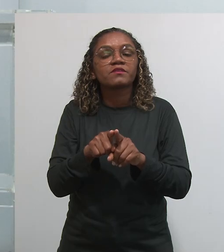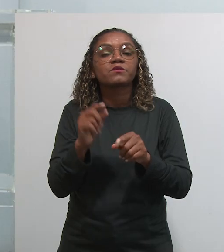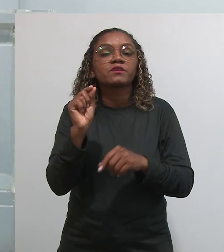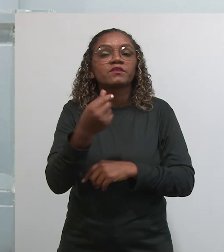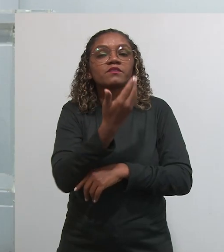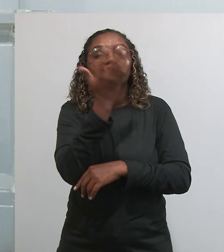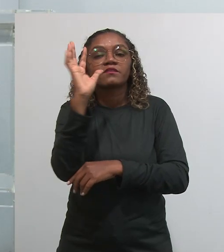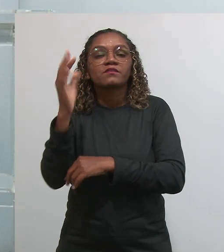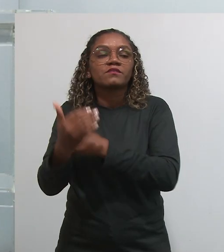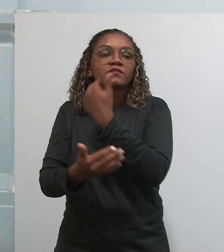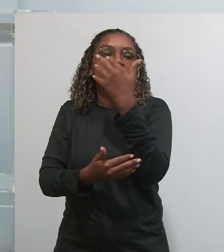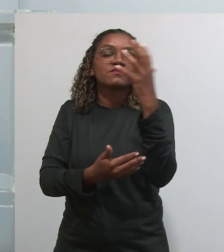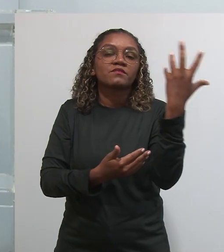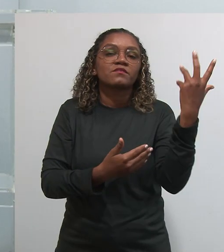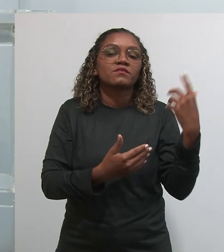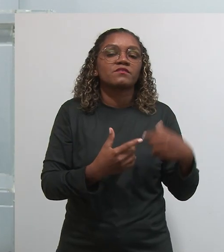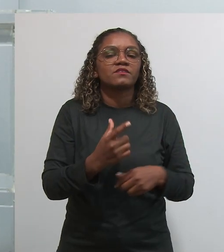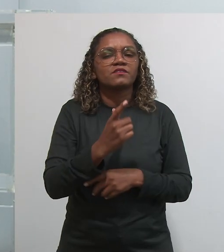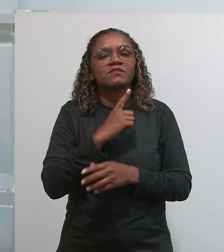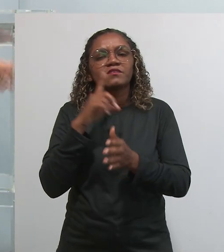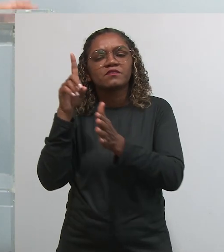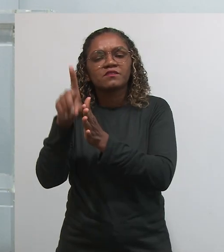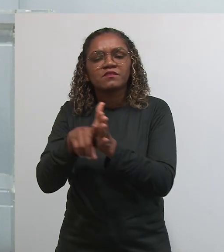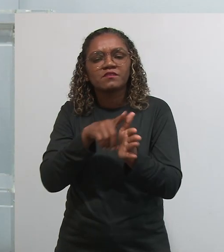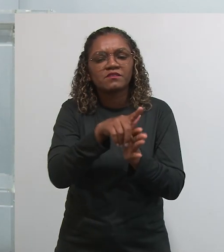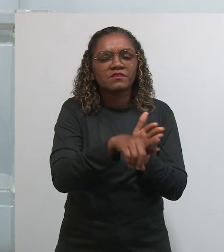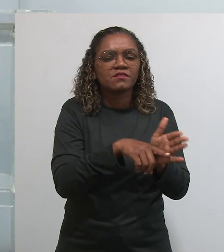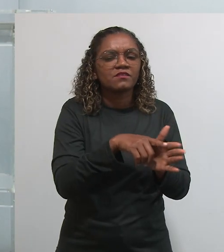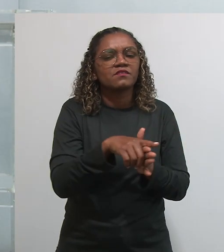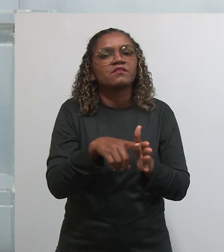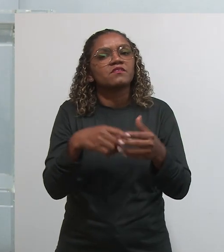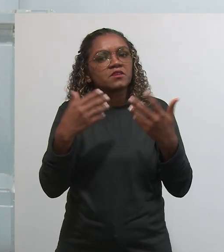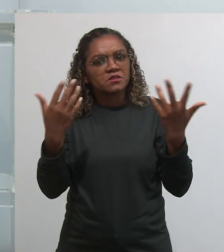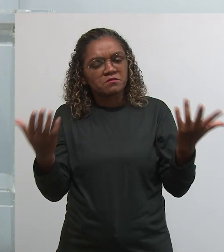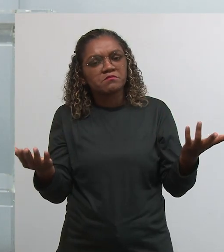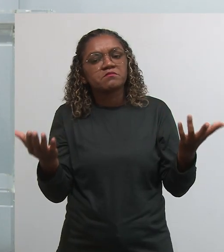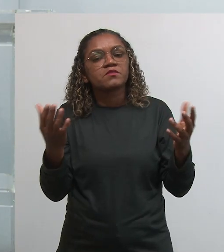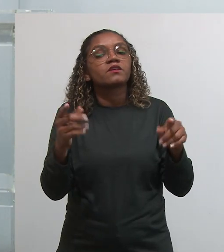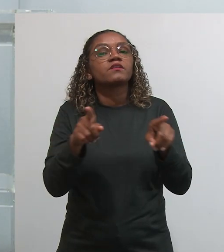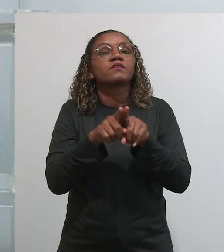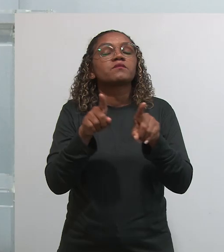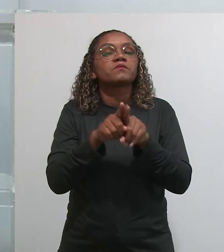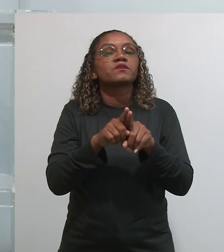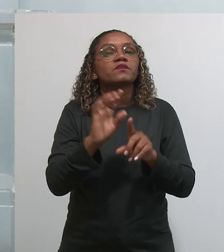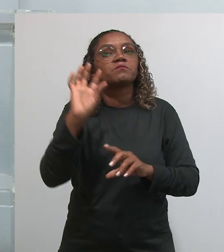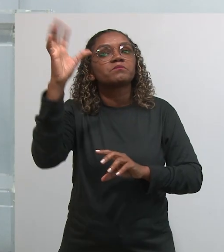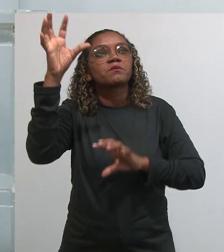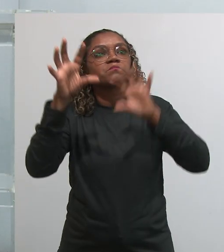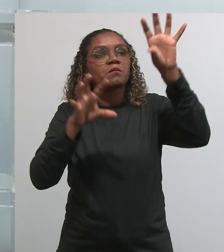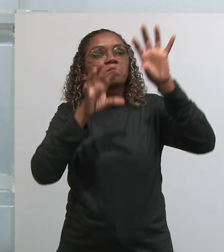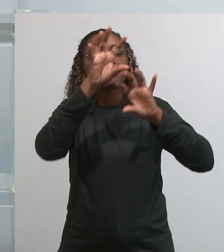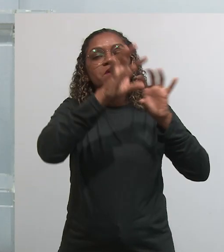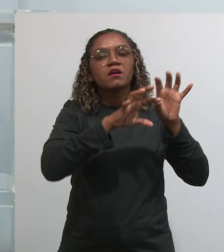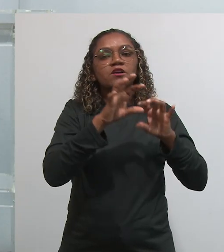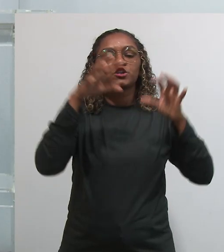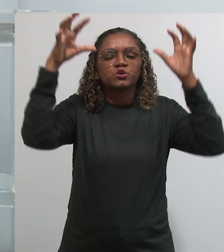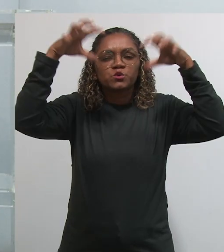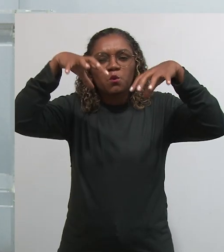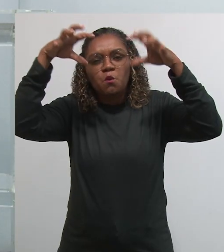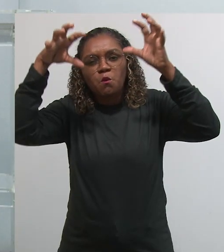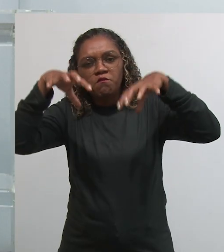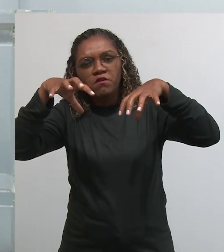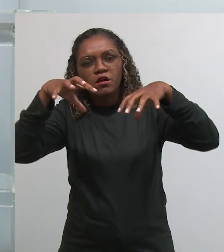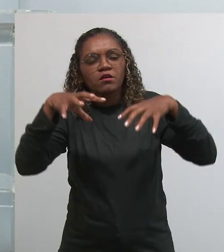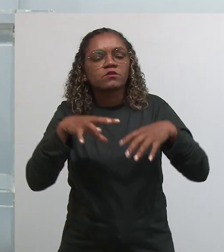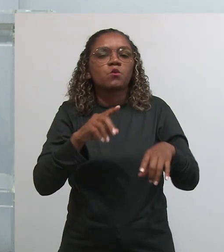proximidades, né, com a natureza. Nós temos as estações que não são tão bem definidas, mas é um período de chuva muito intenso, um período